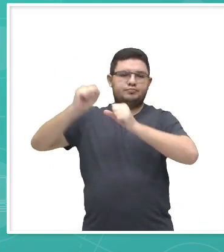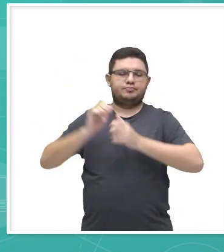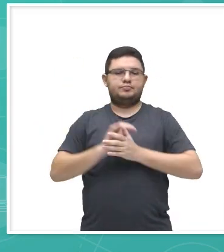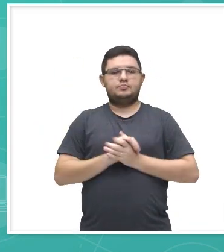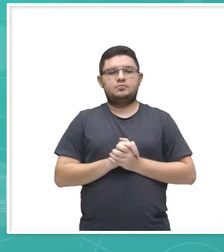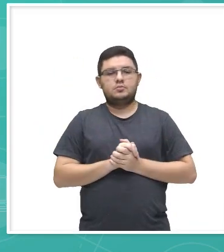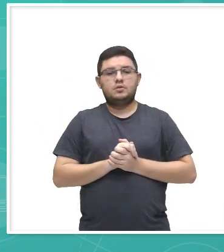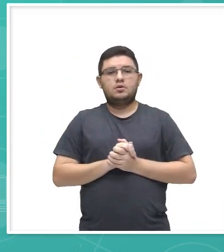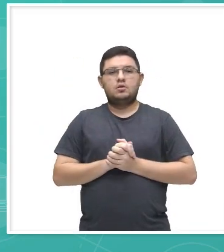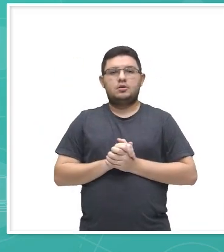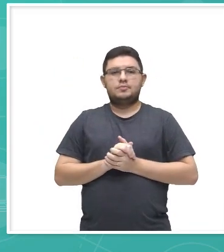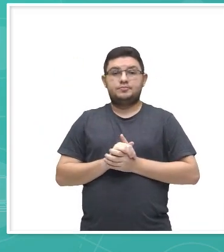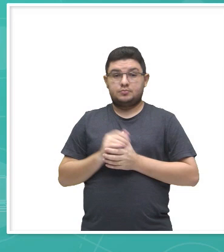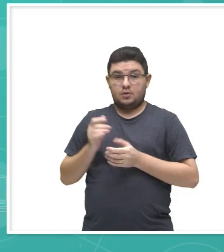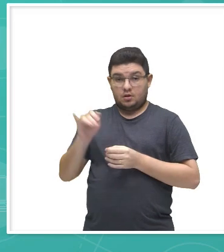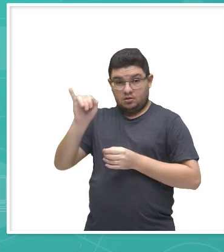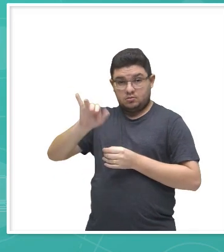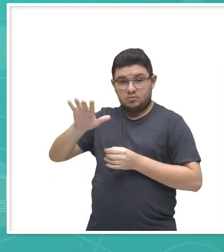observar um pouco